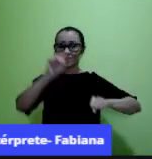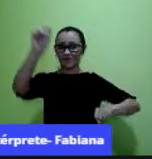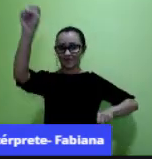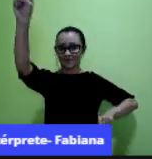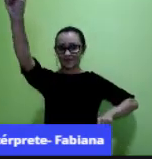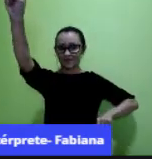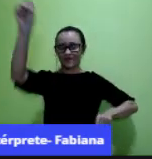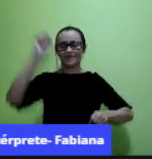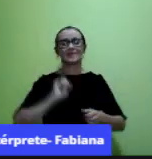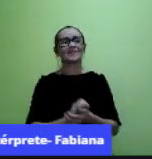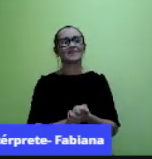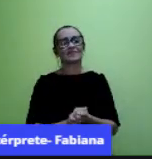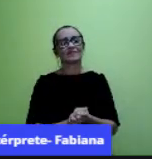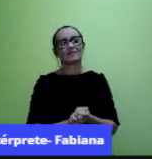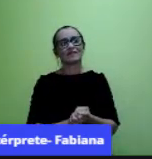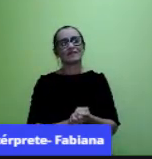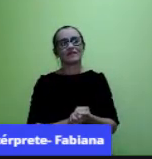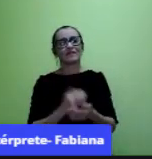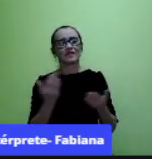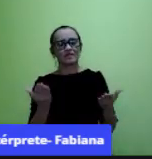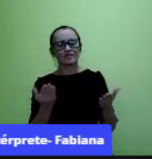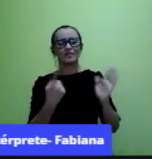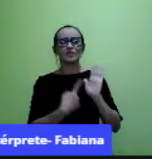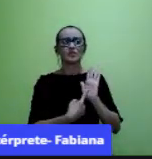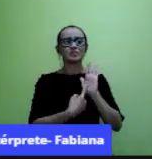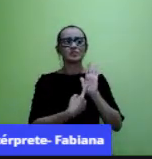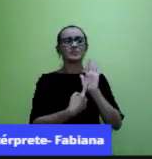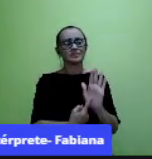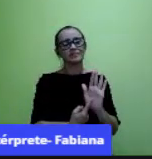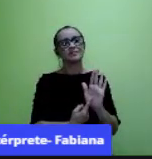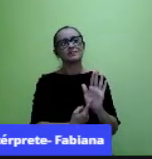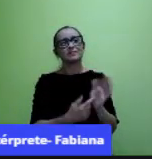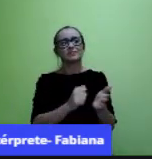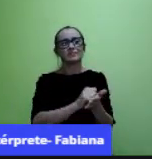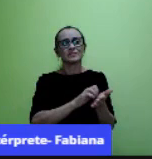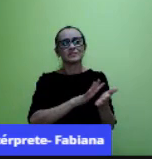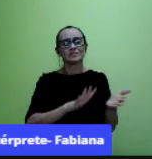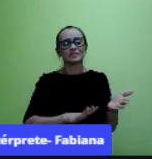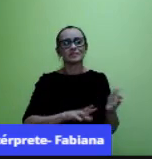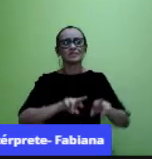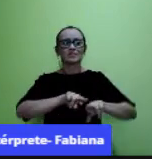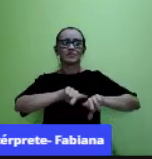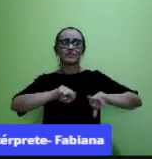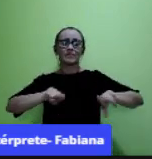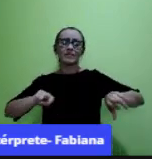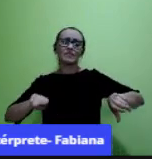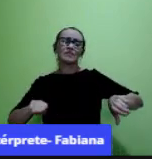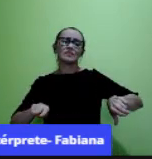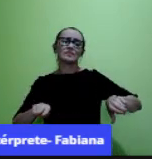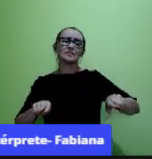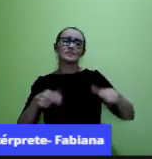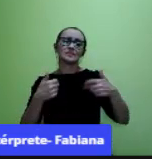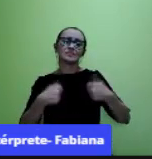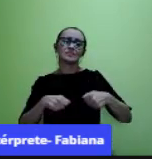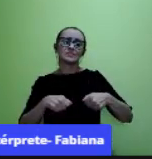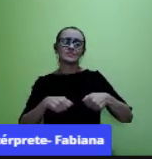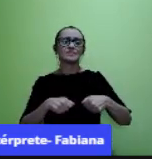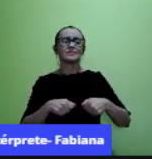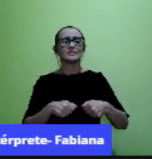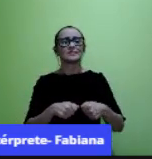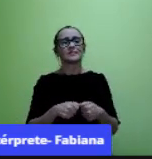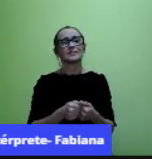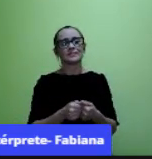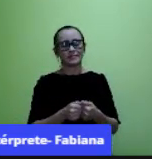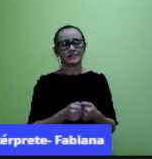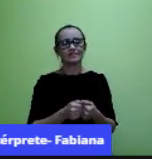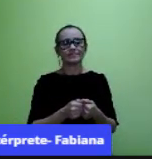Então, assim, vai tentando trazer dentro de uma atividade outras possibilidades dentro da sua mesma atividade. Até para